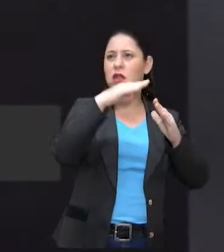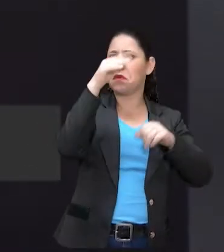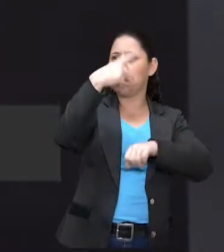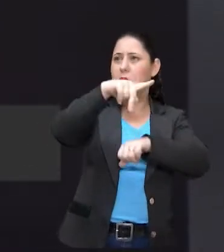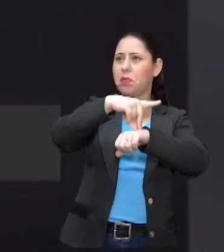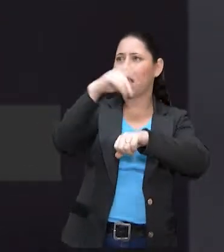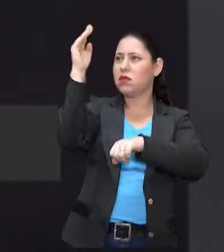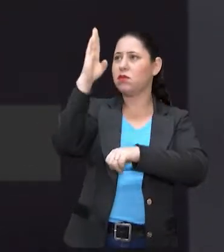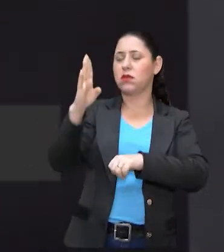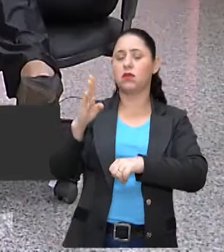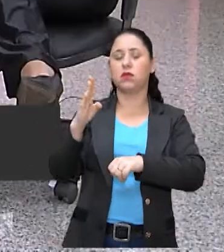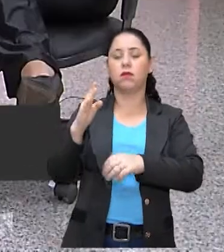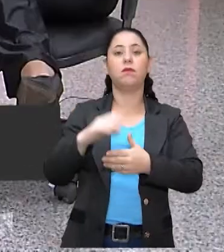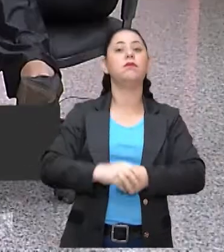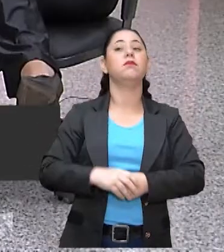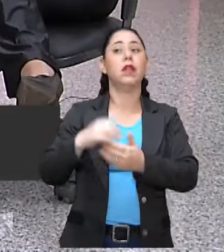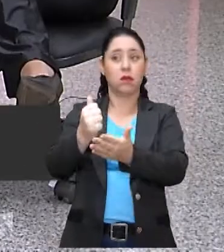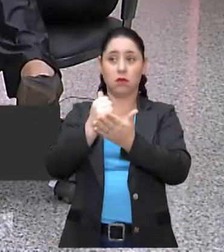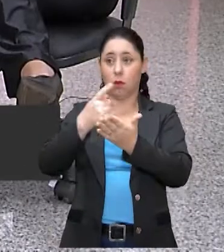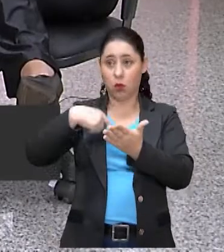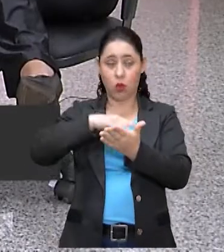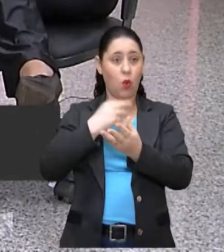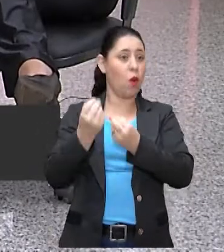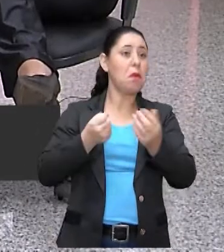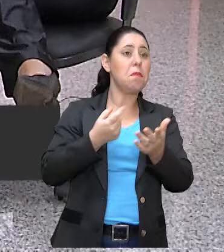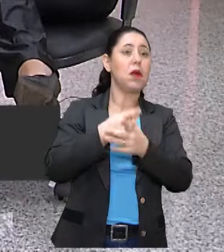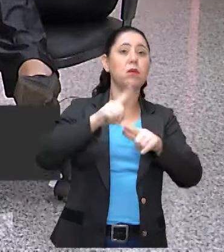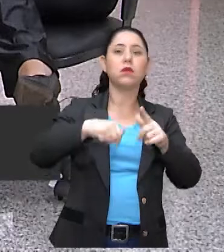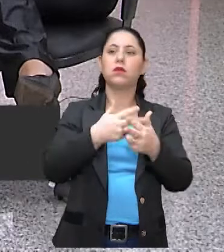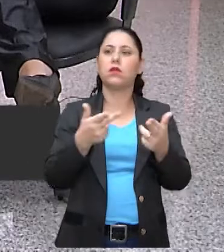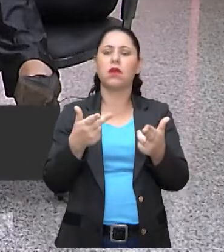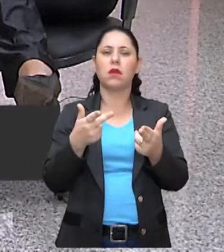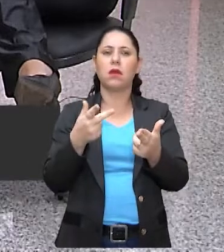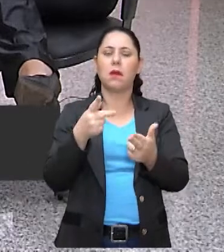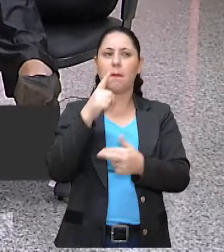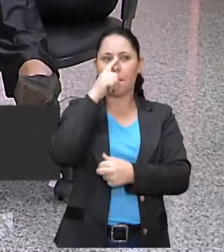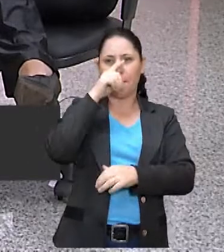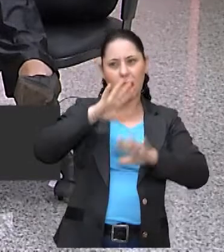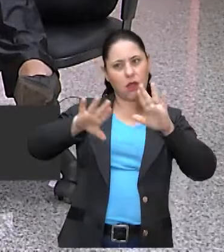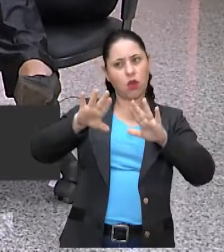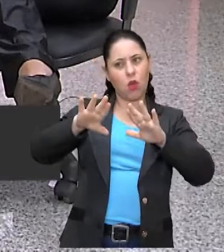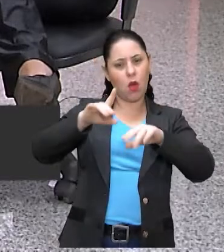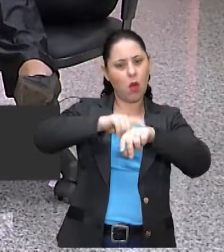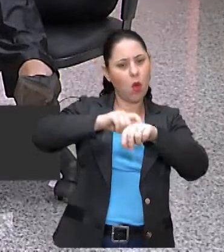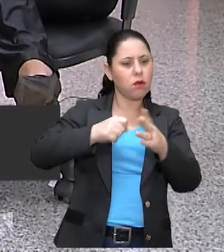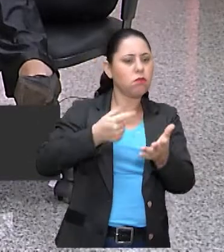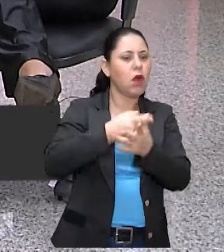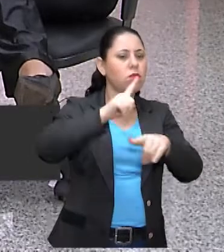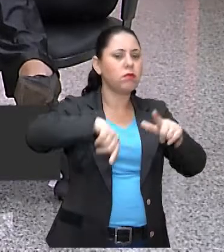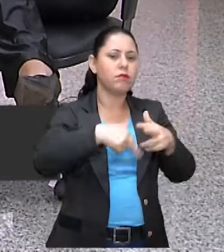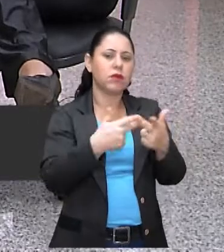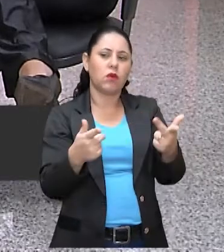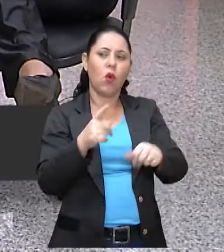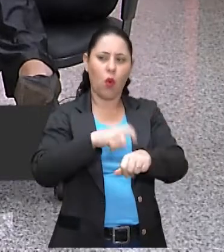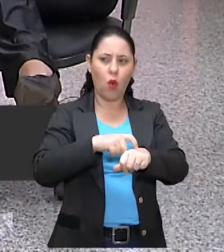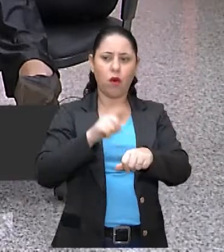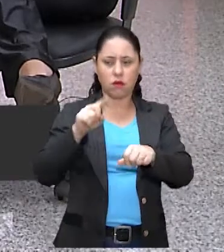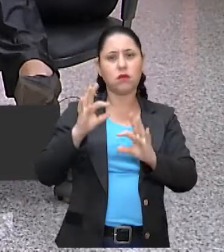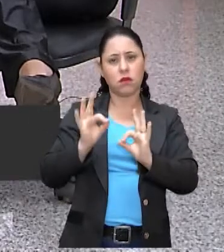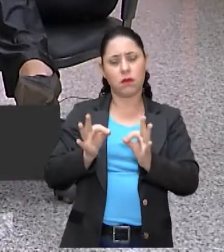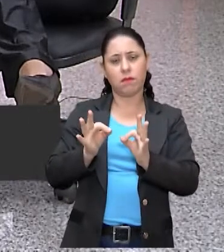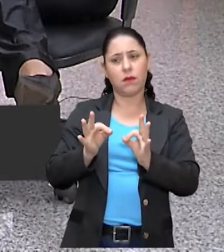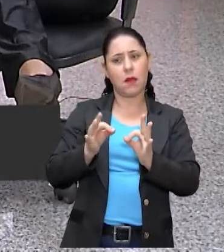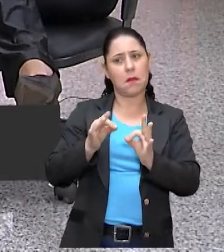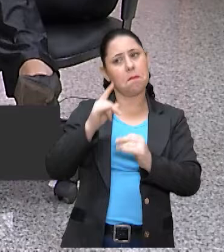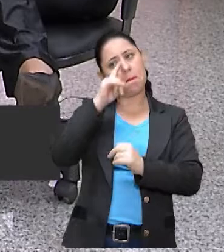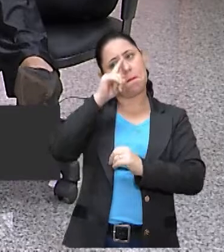Trazendo para a gente, né, como consumidora comum, a gente tem medo, inclusive, de gastar. É hora de gastar, de comprar alguma coisa,